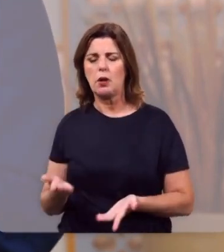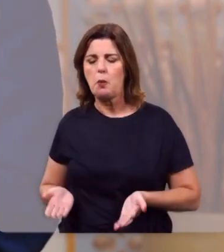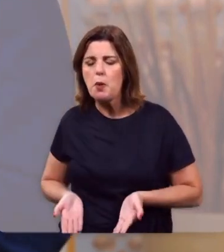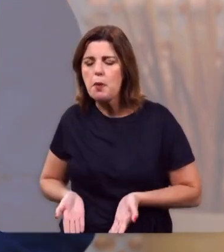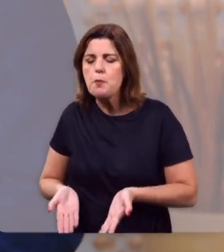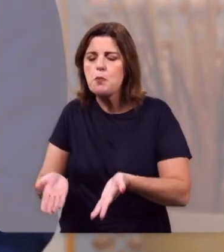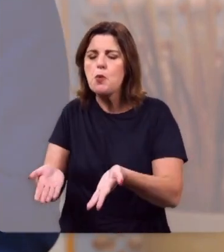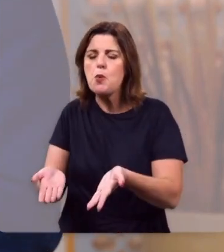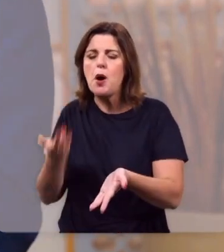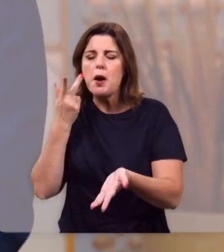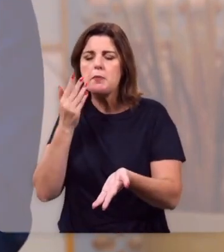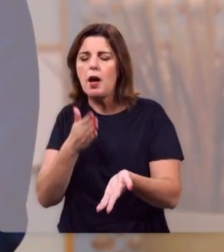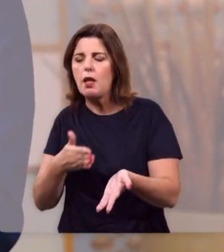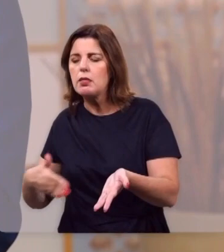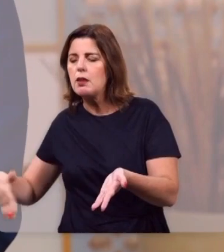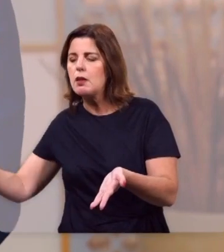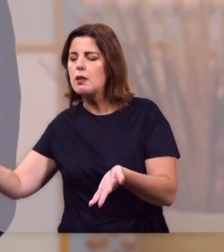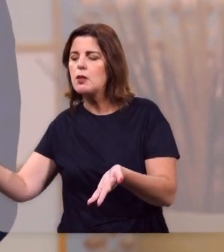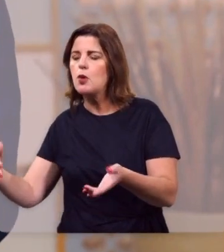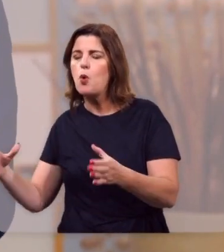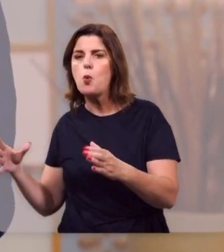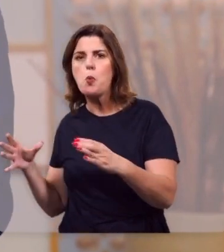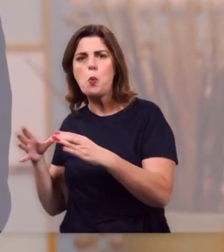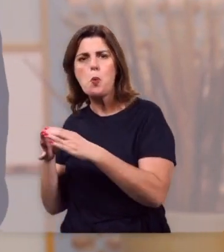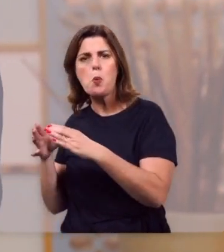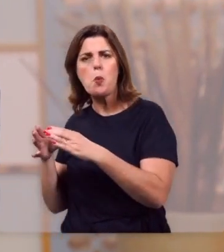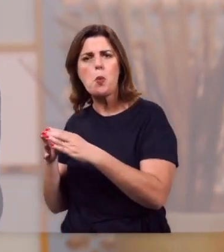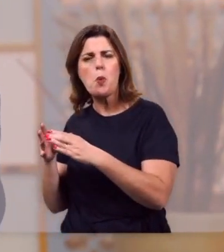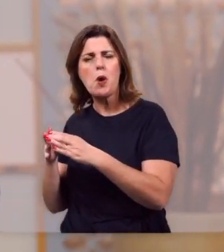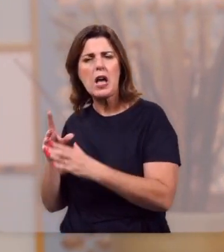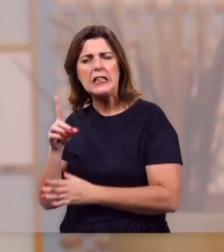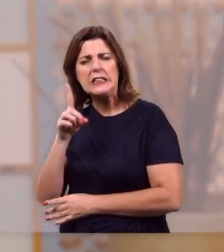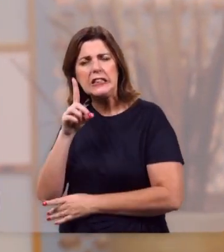empurra para a direita do barco um cardume com